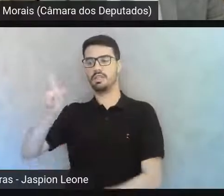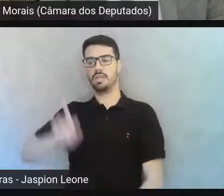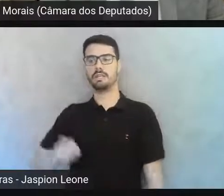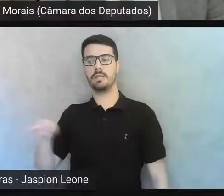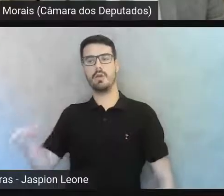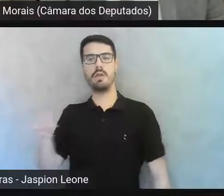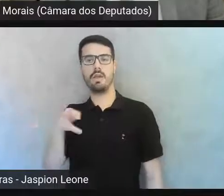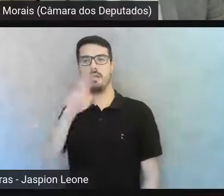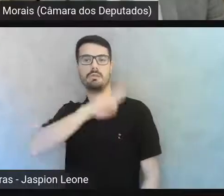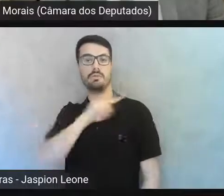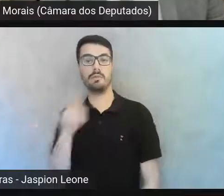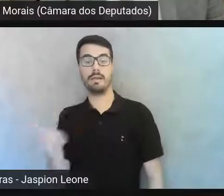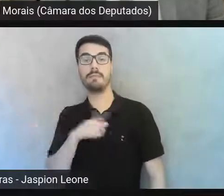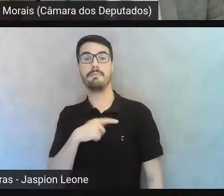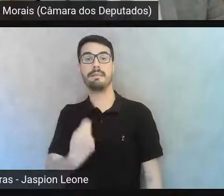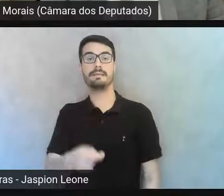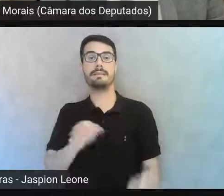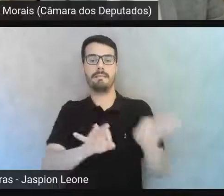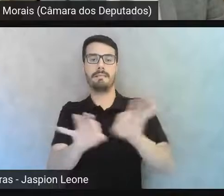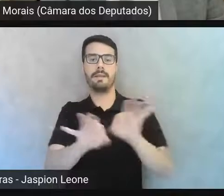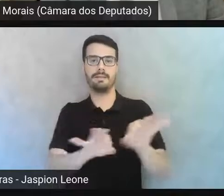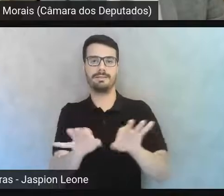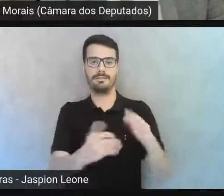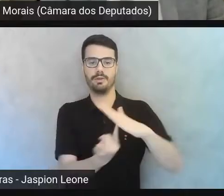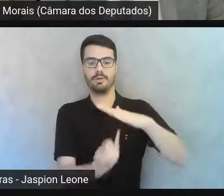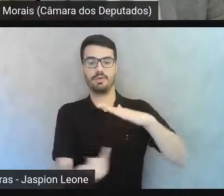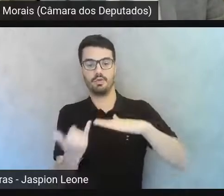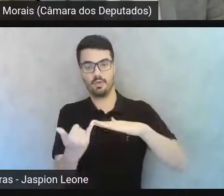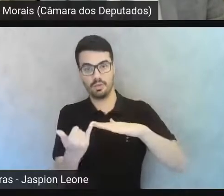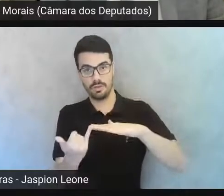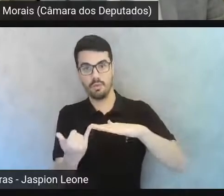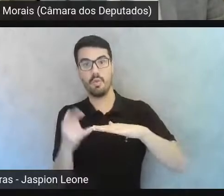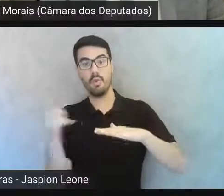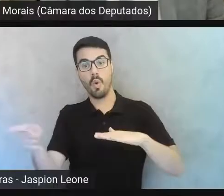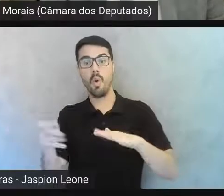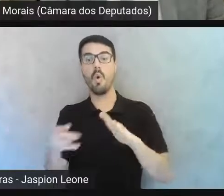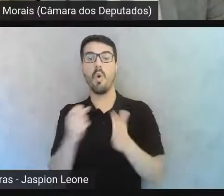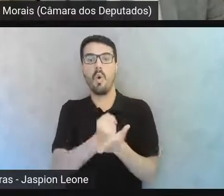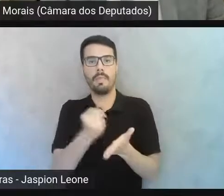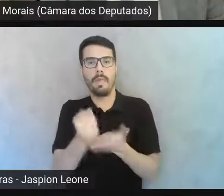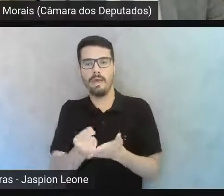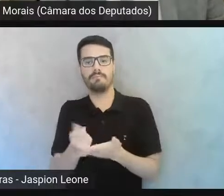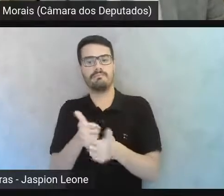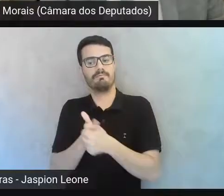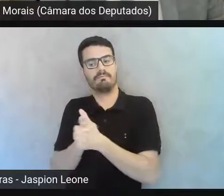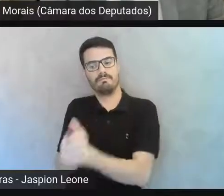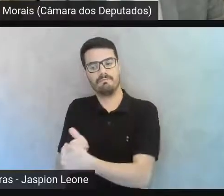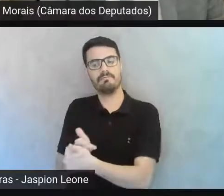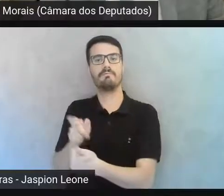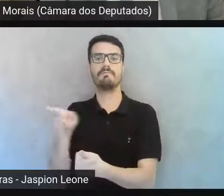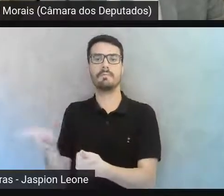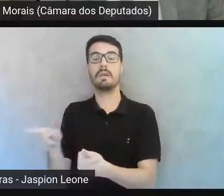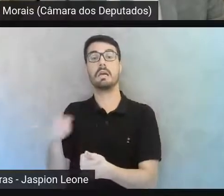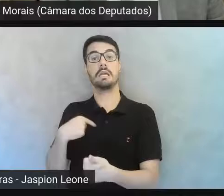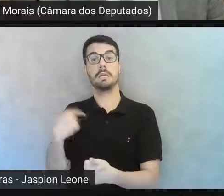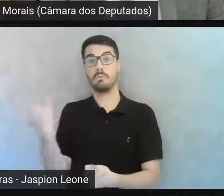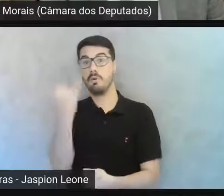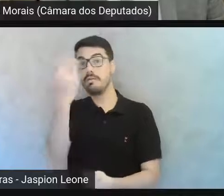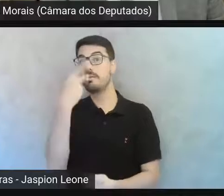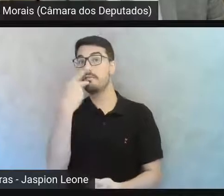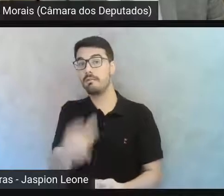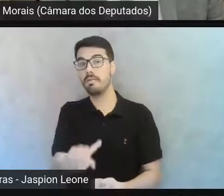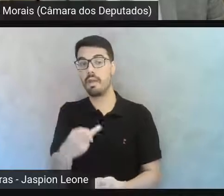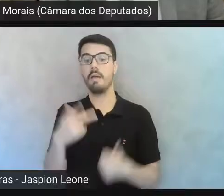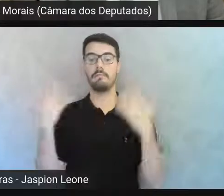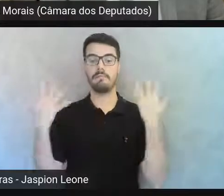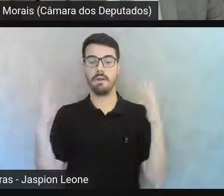desenho institucional e depois atuar no contrato, só que aí é o papel do gestor. Eu acho importante, acho bom de falar e dar os